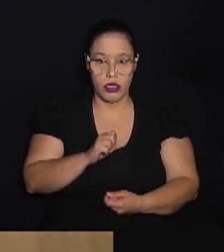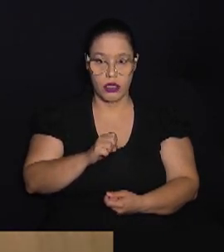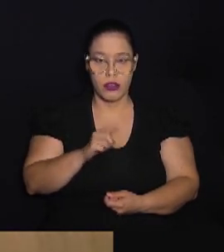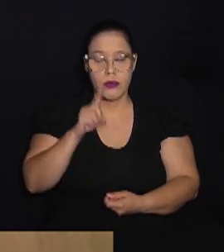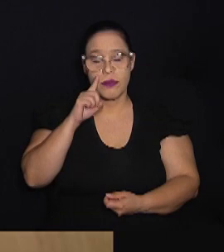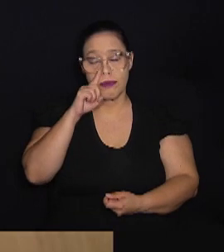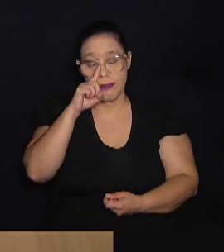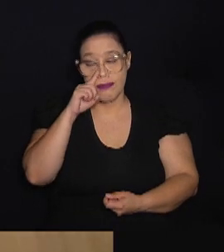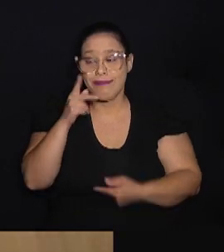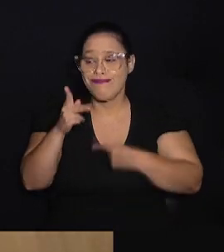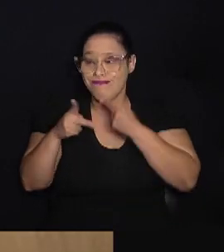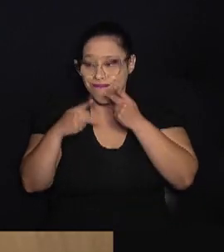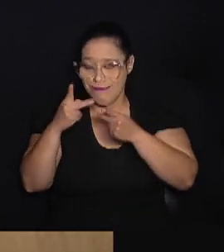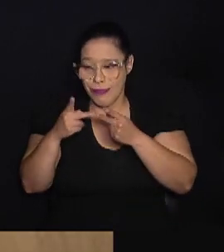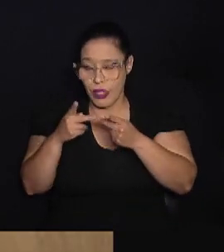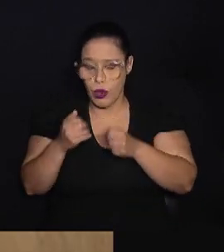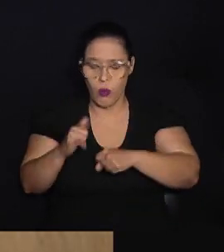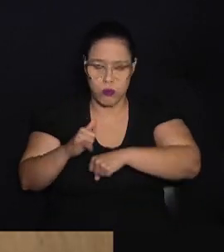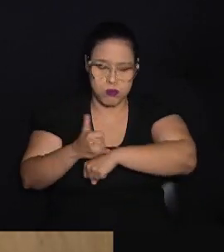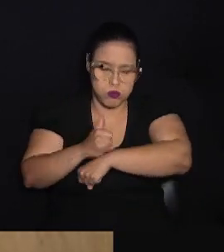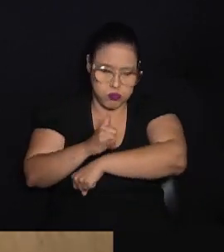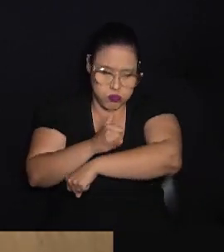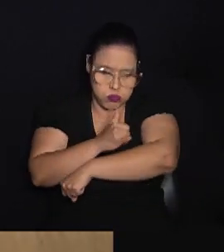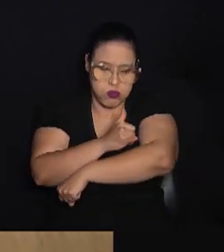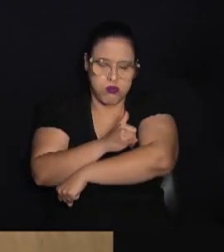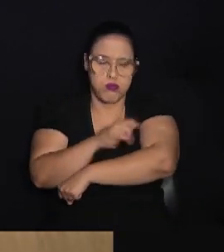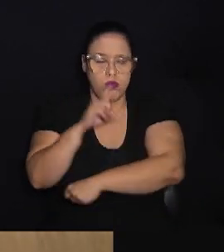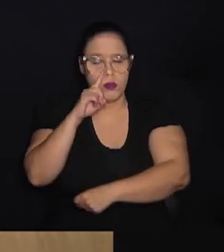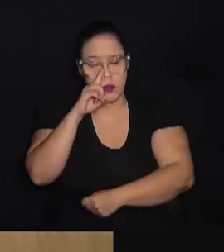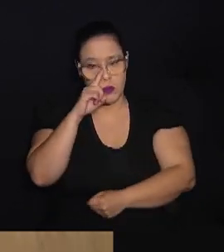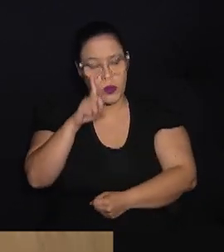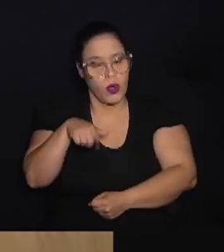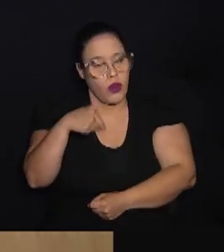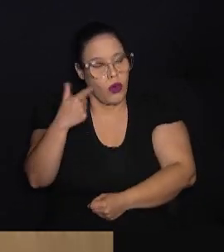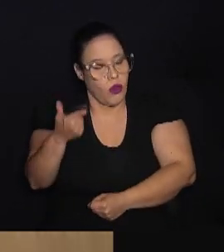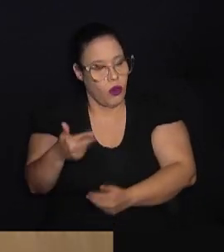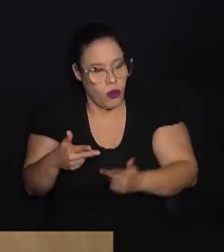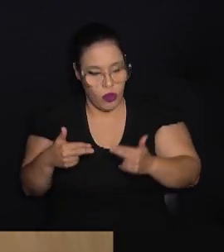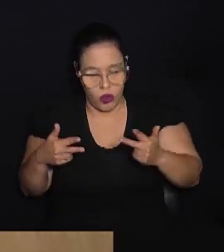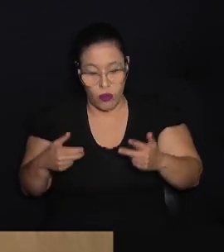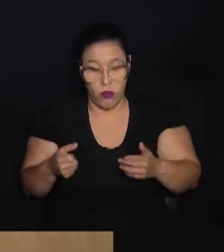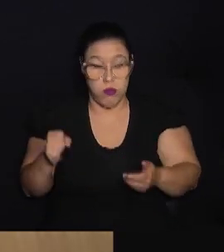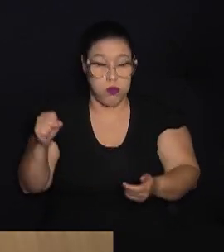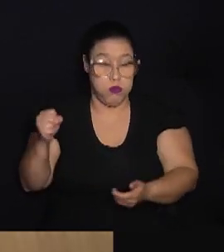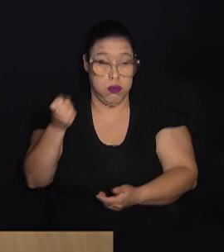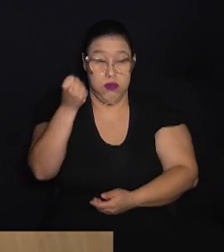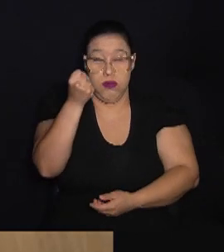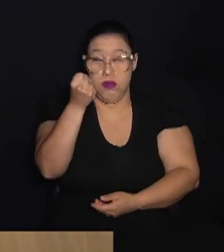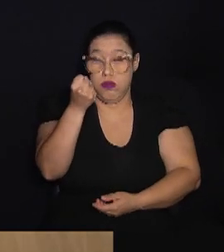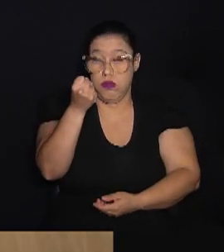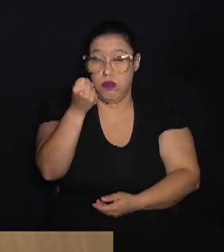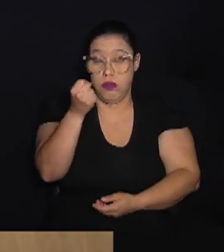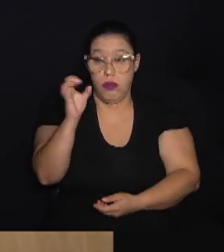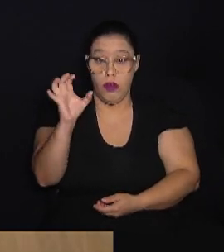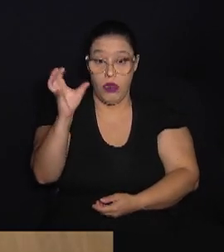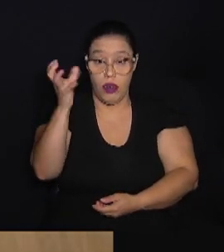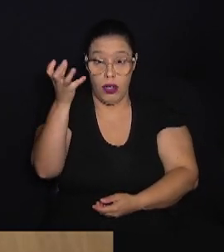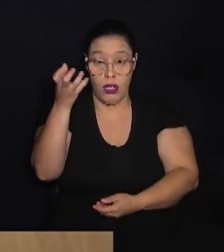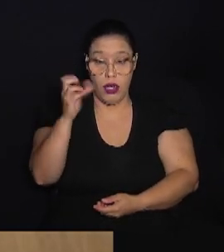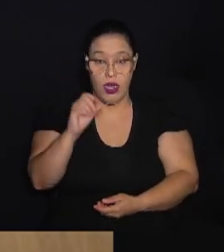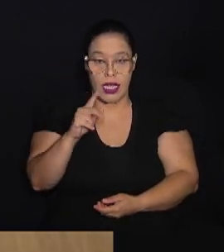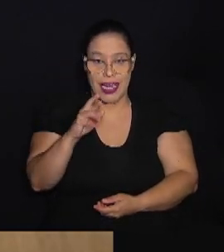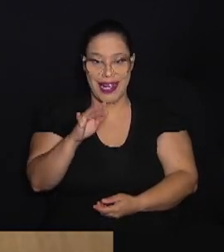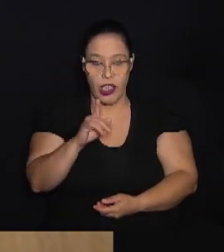vai discutir aí, que é a obesidade. Existem outros subtipos mais agressivos, que podem acontecer os células claras,